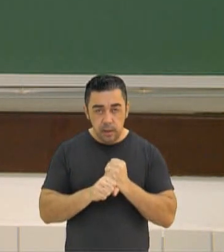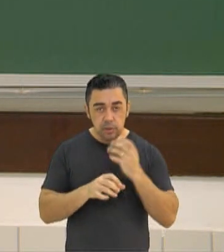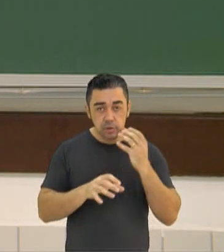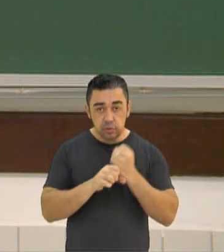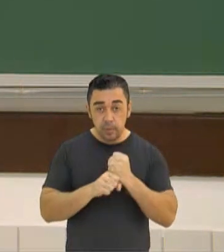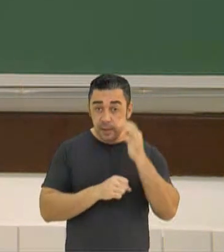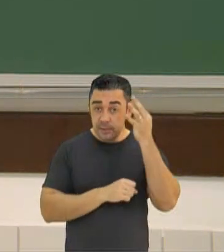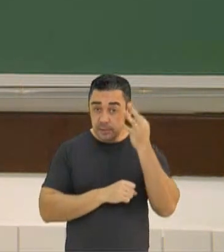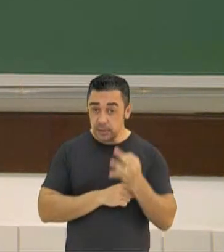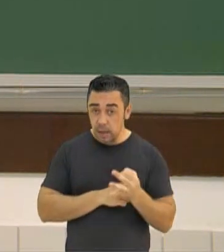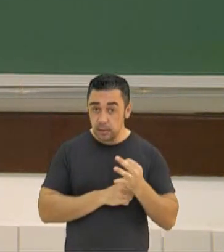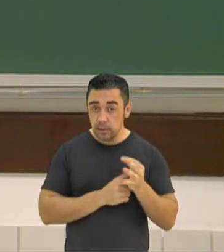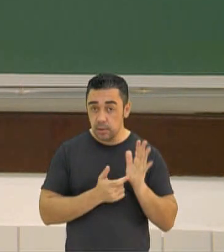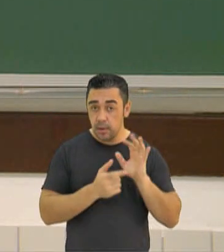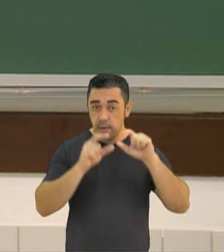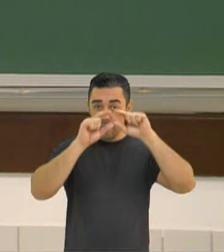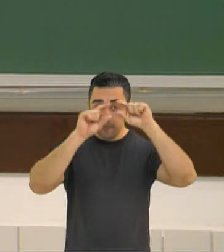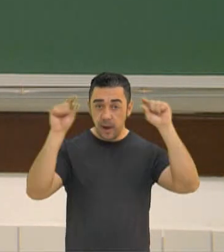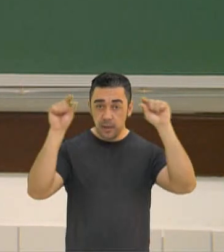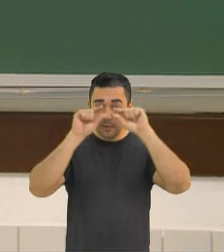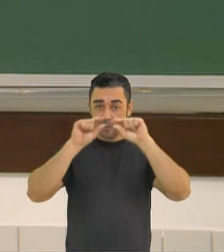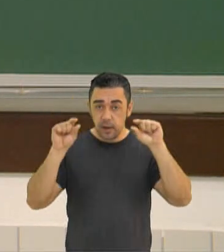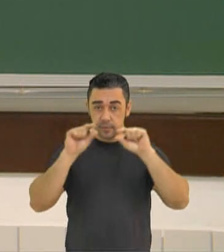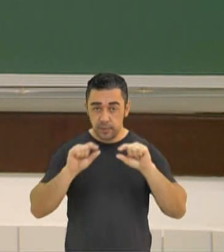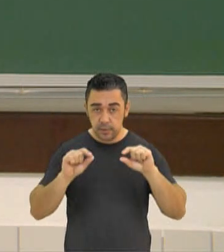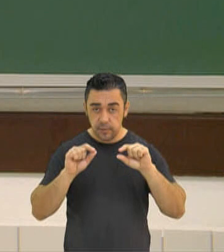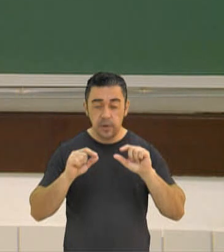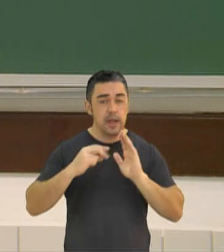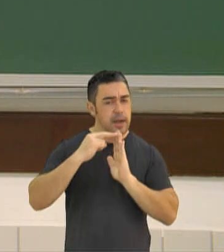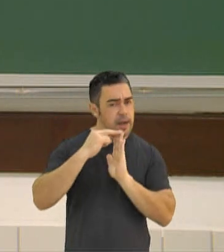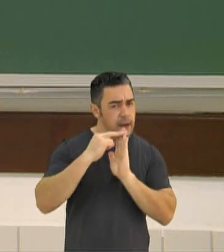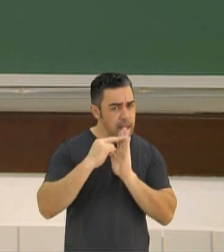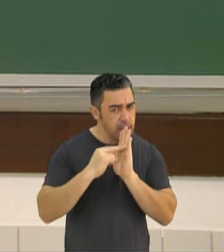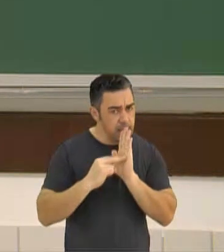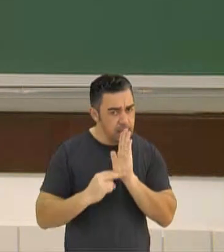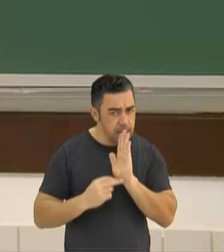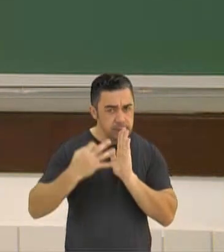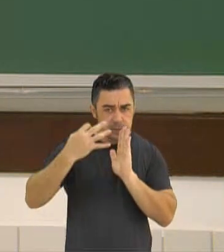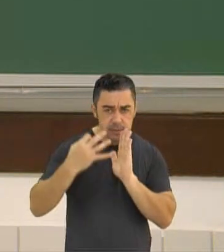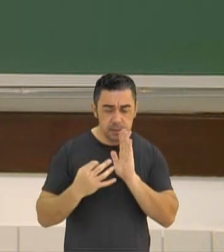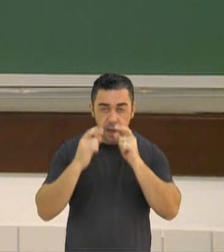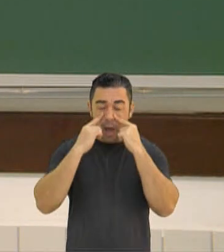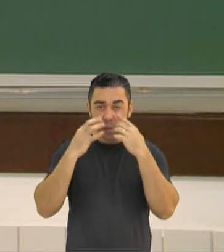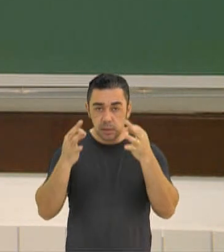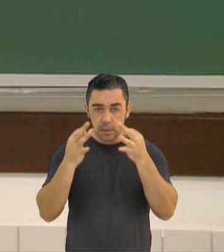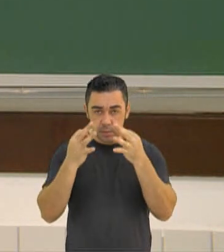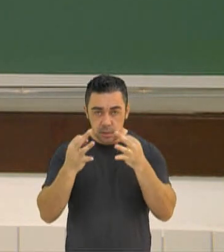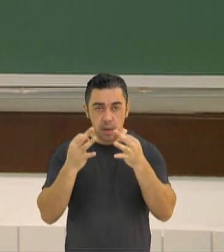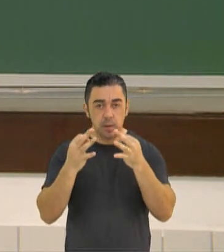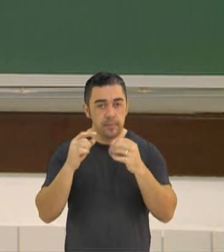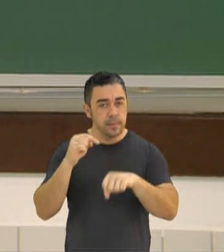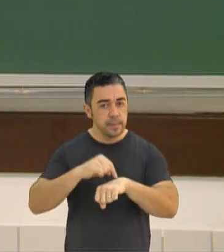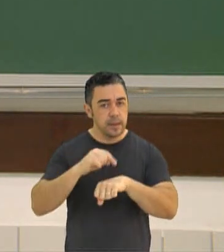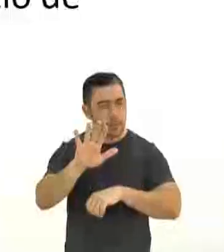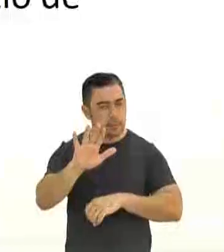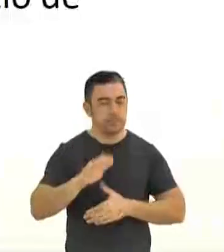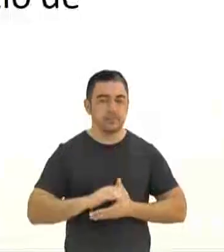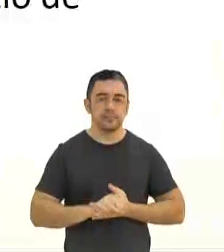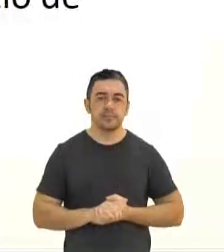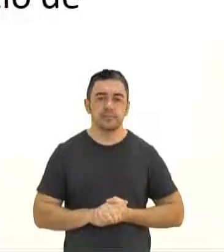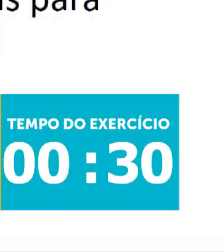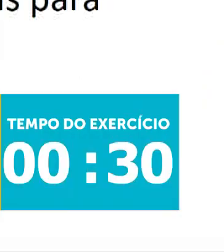que se apresentam com frases corretas. Vamos ler com certeza, com bastante atenção, vamos dar um tempinho, voltamos já já.